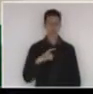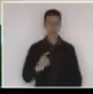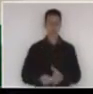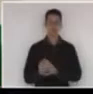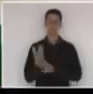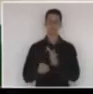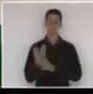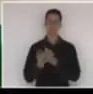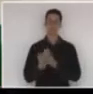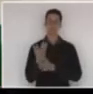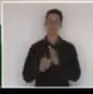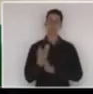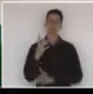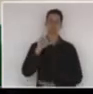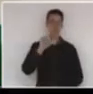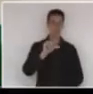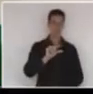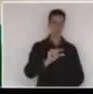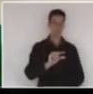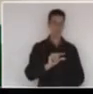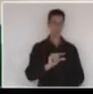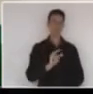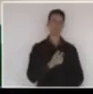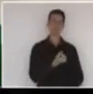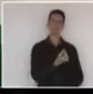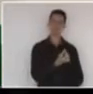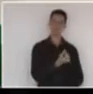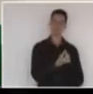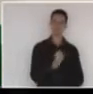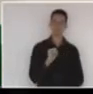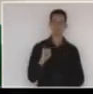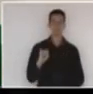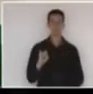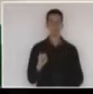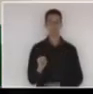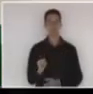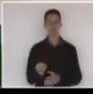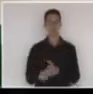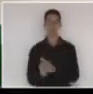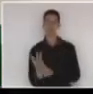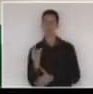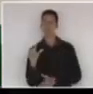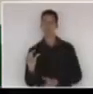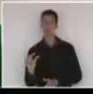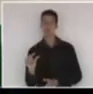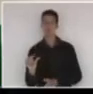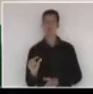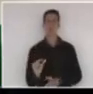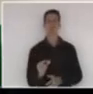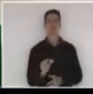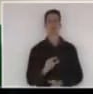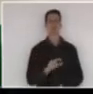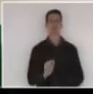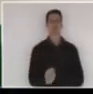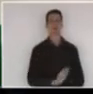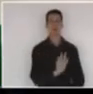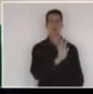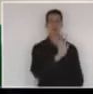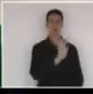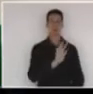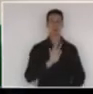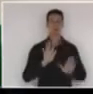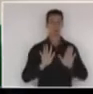quanto maior a demanda maior o preço só que quando o governo interfere na ação normal do